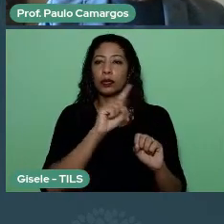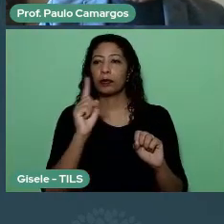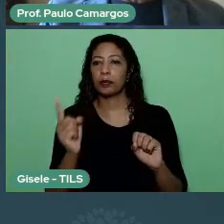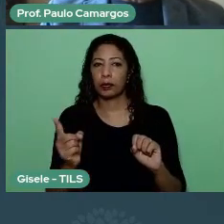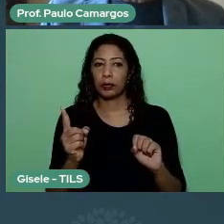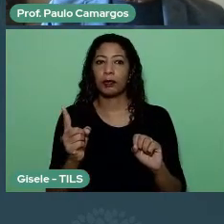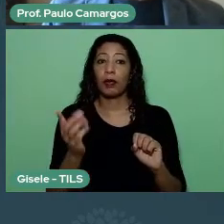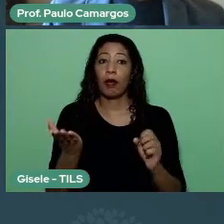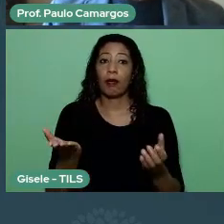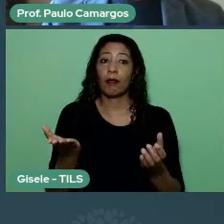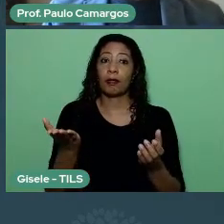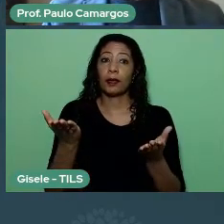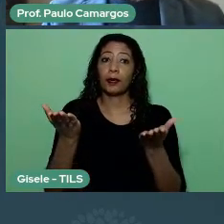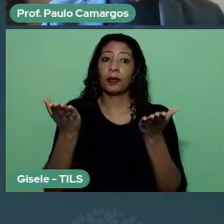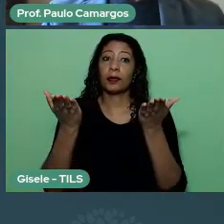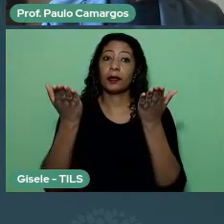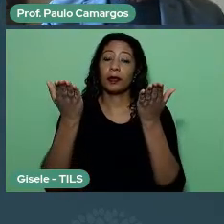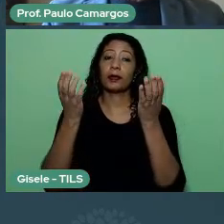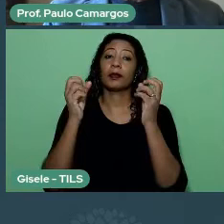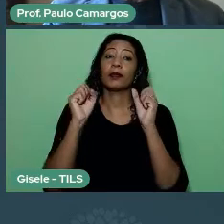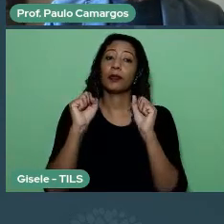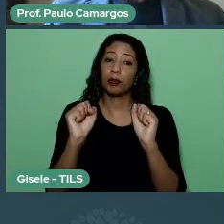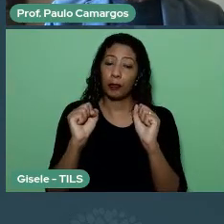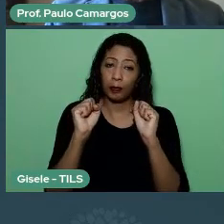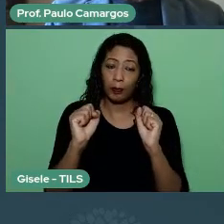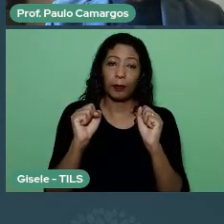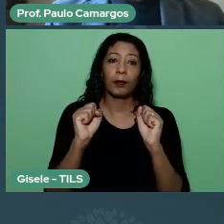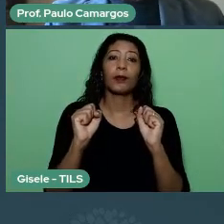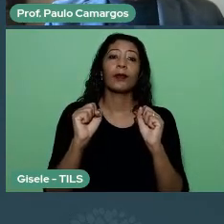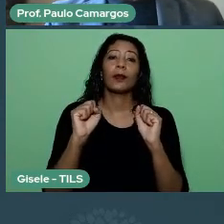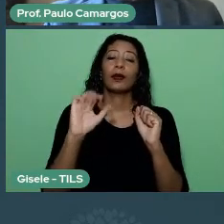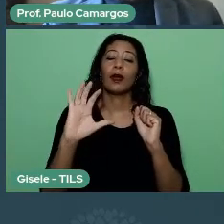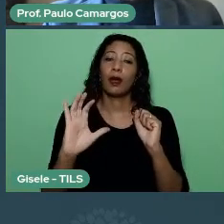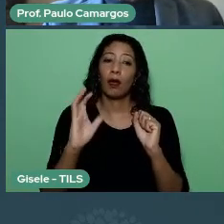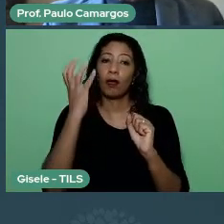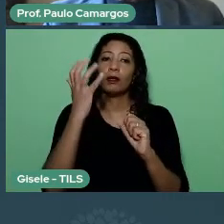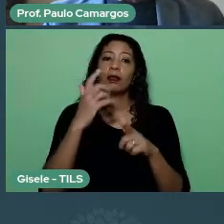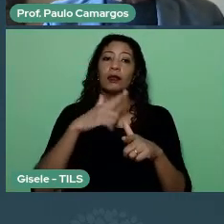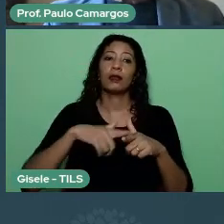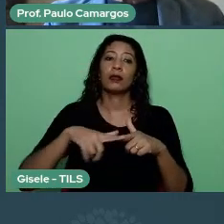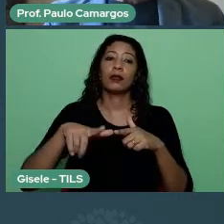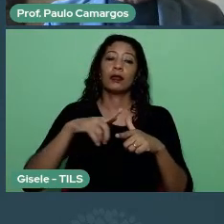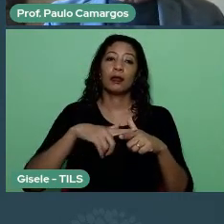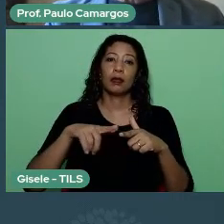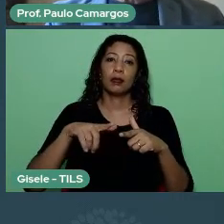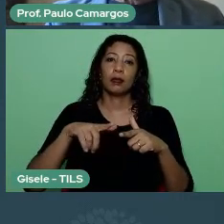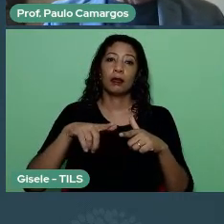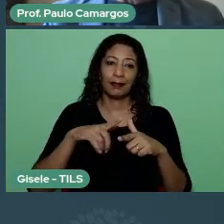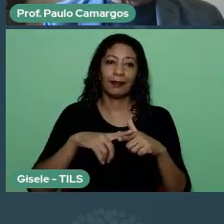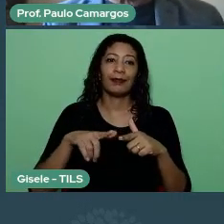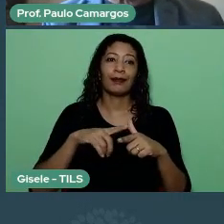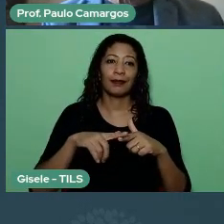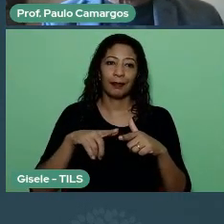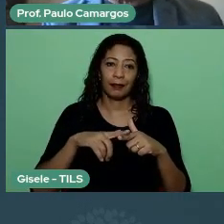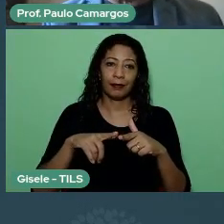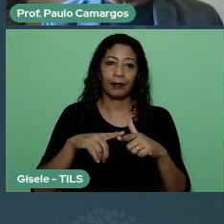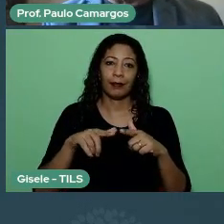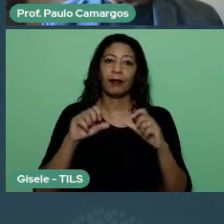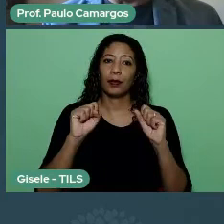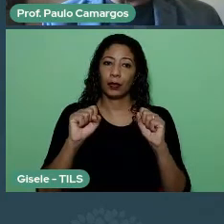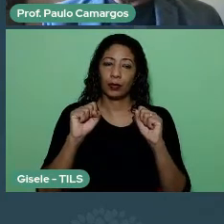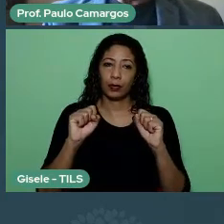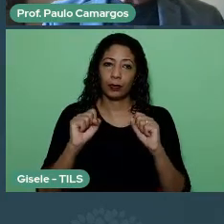doses elevadas, podem levar, sim, a uma desaceleração do crescimento linear